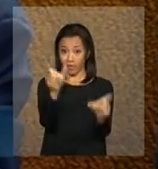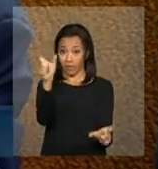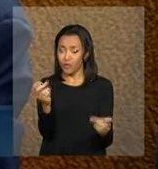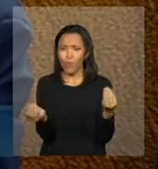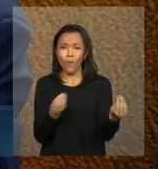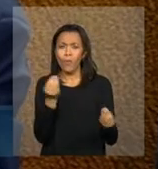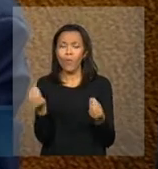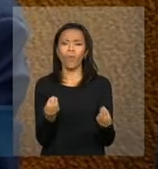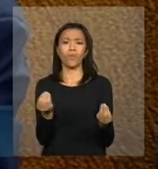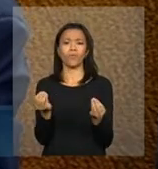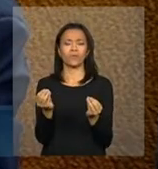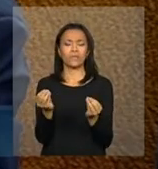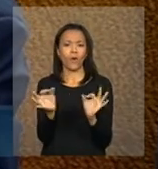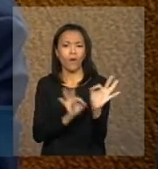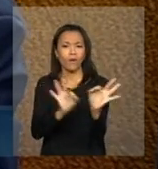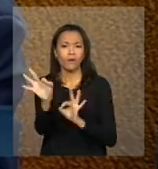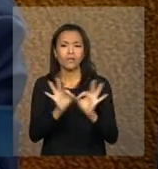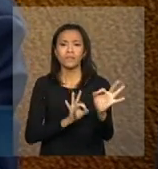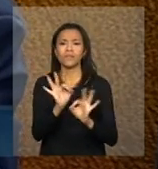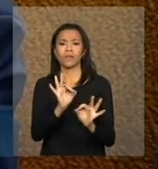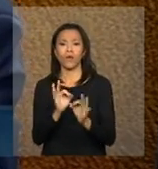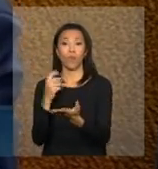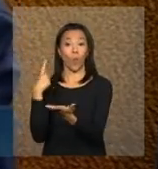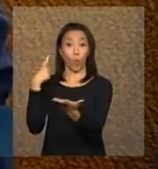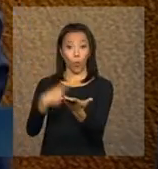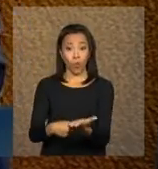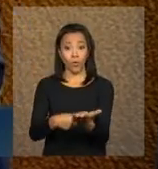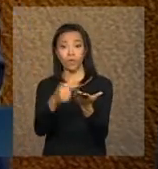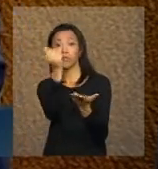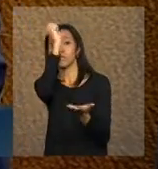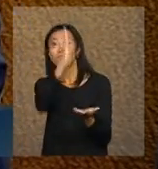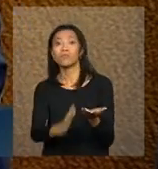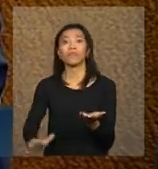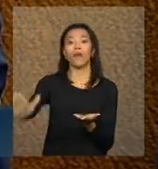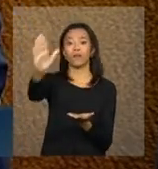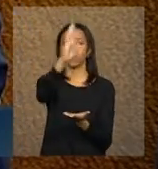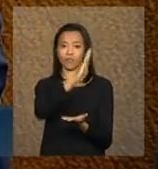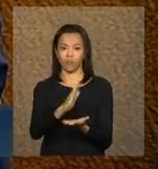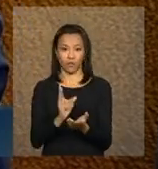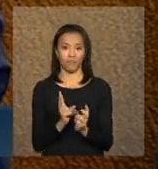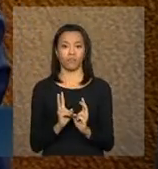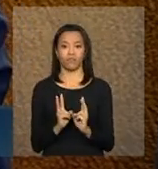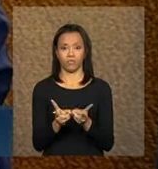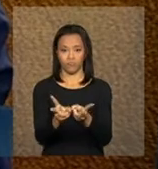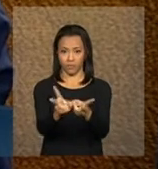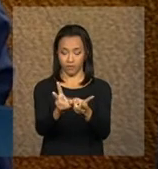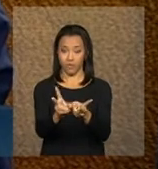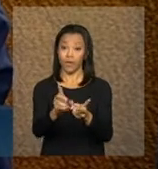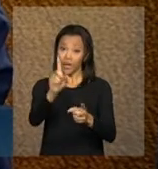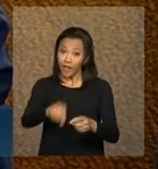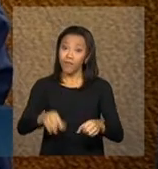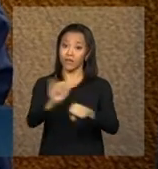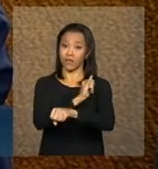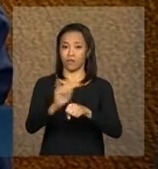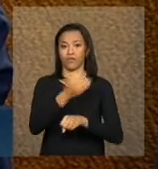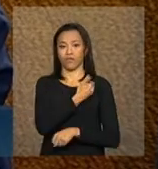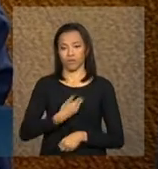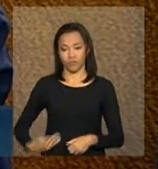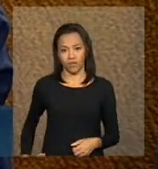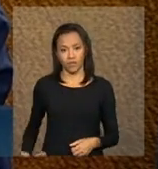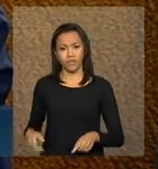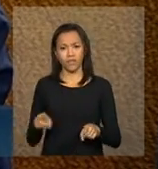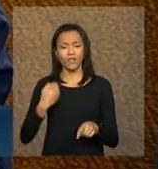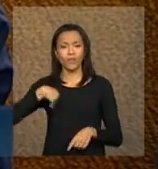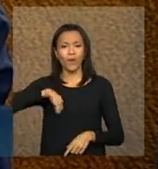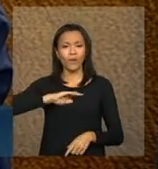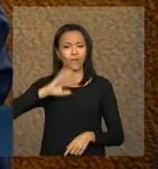compromisso nacional pela participação social como método de governo. E nós consideramos que um dos